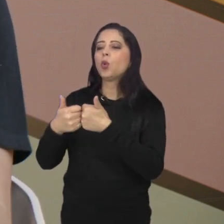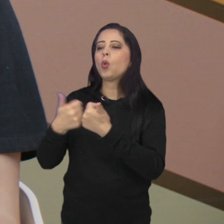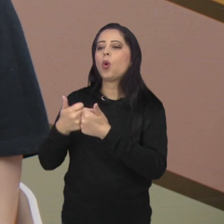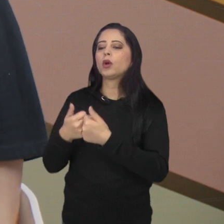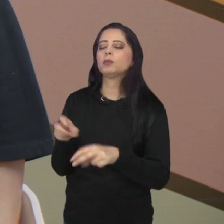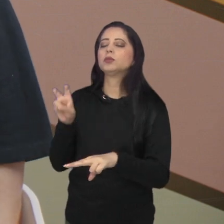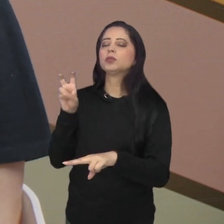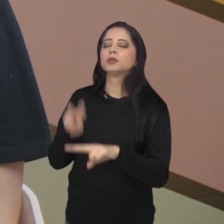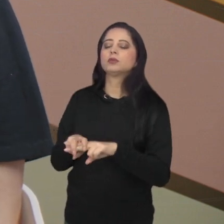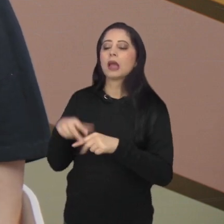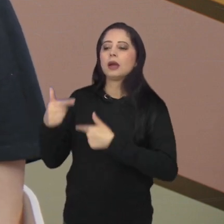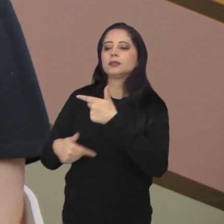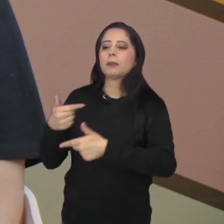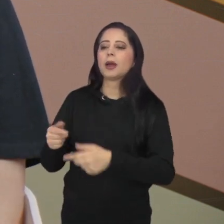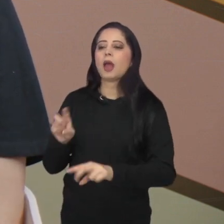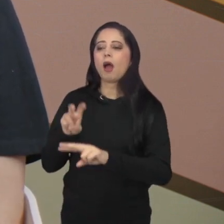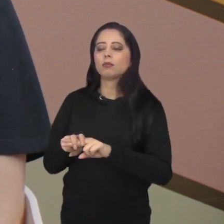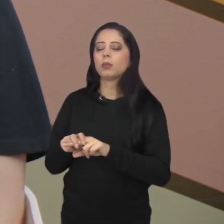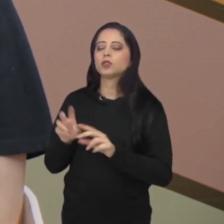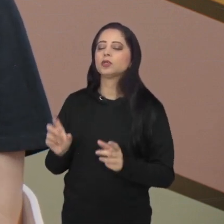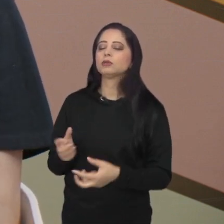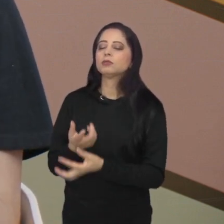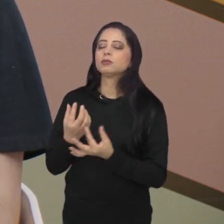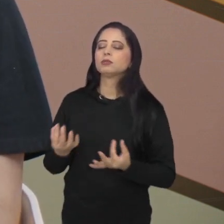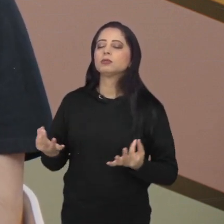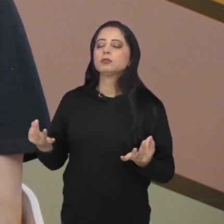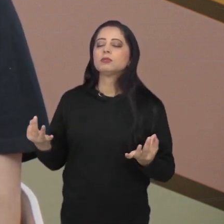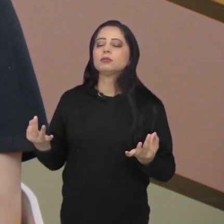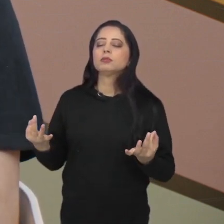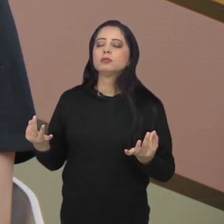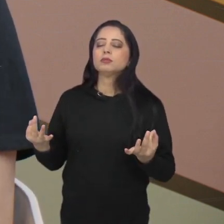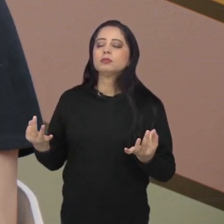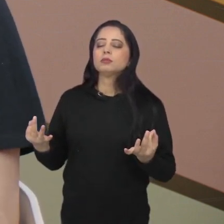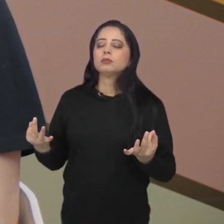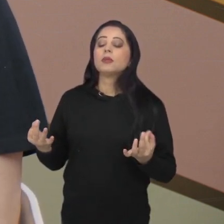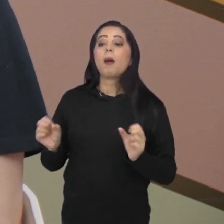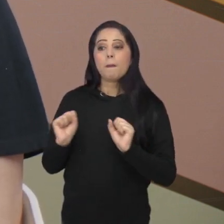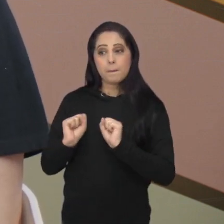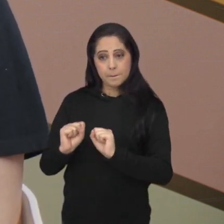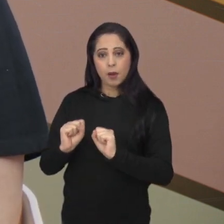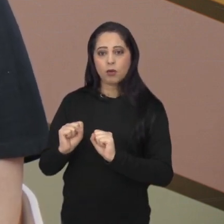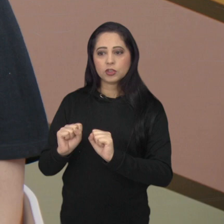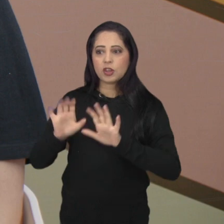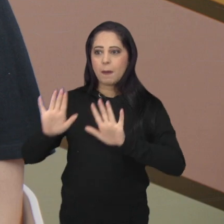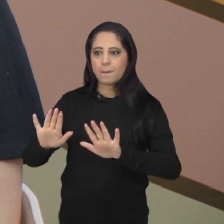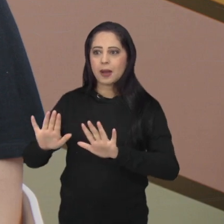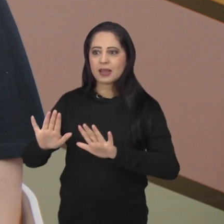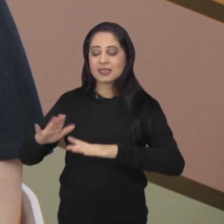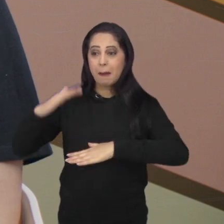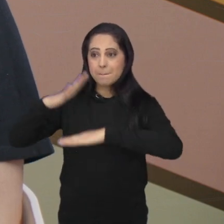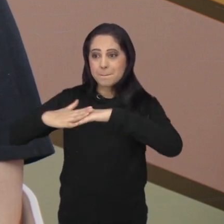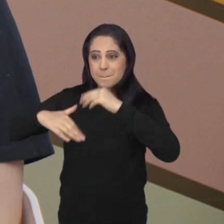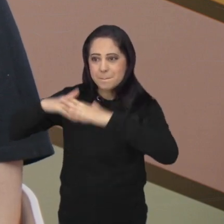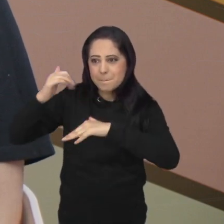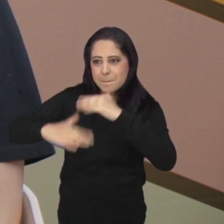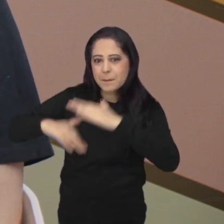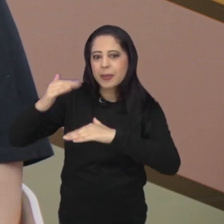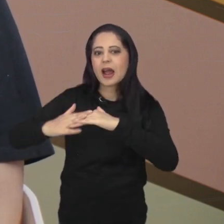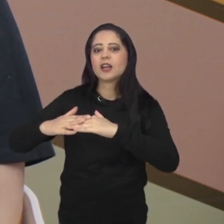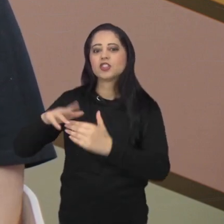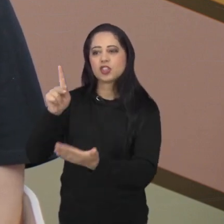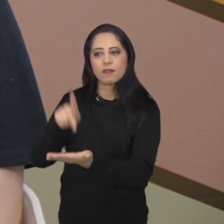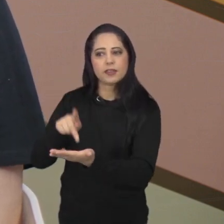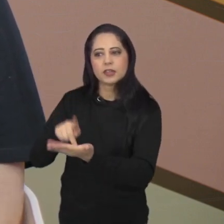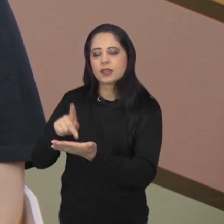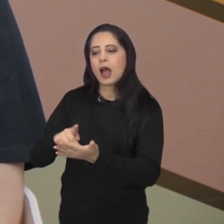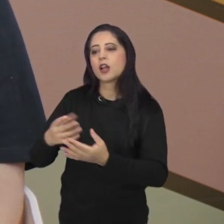enquanto você está indo para o trabalho, por exemplo, né? Essas são diferentes posturas, mas a meditação, a prática em si,